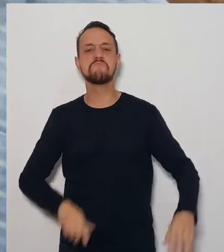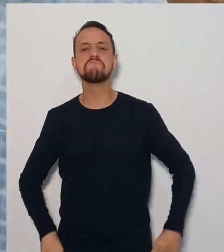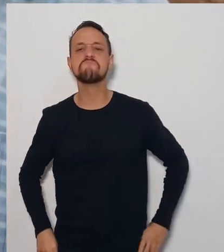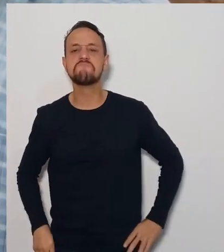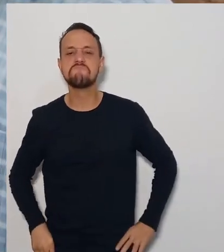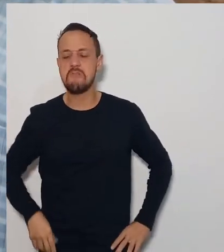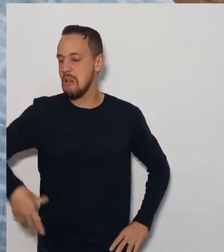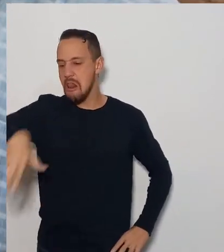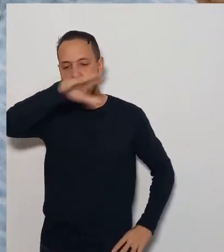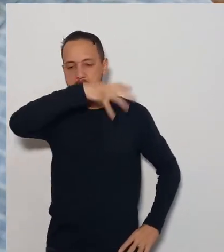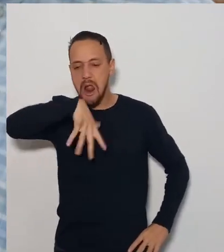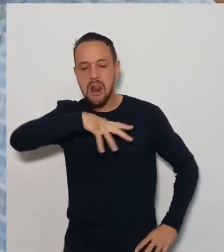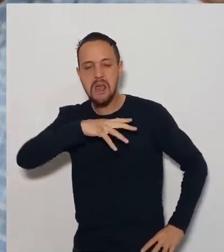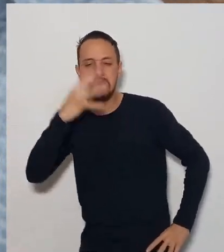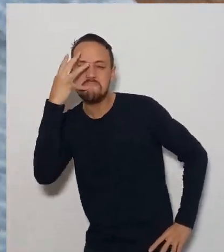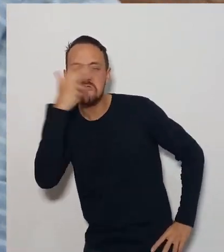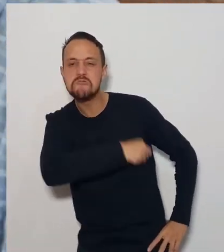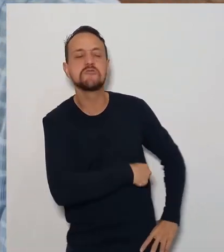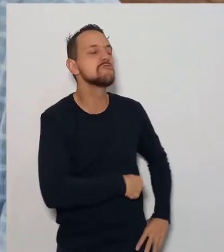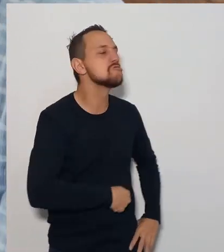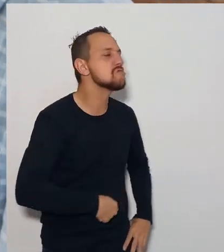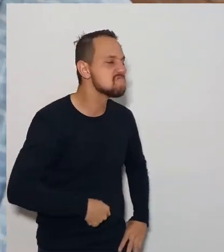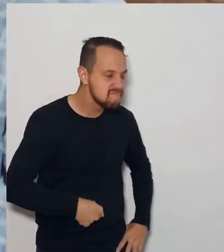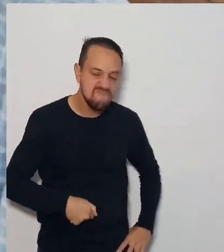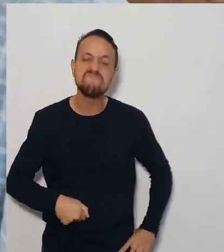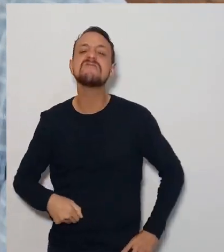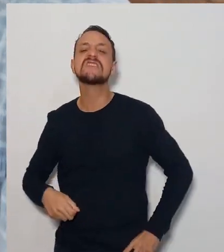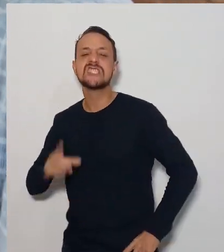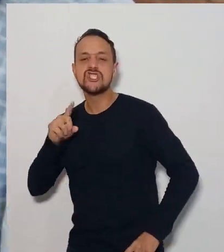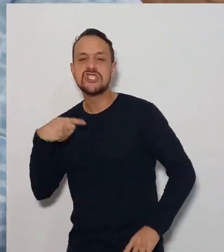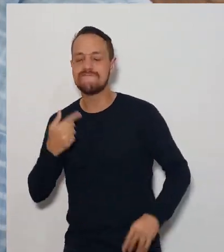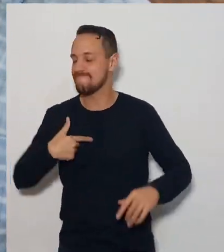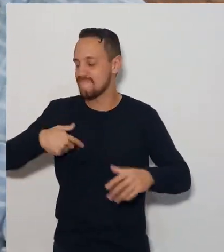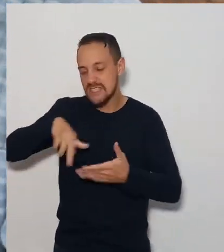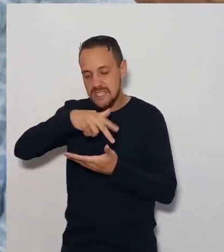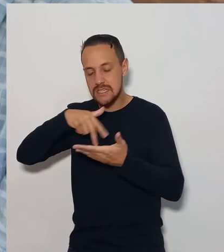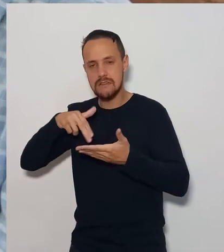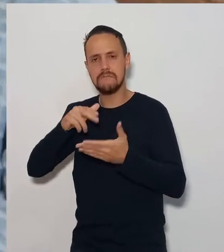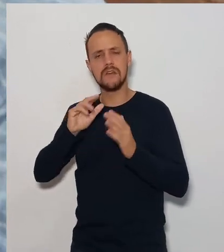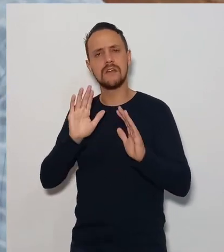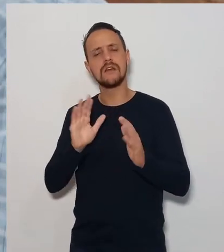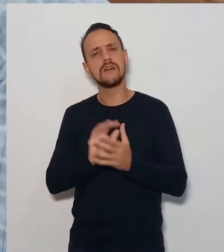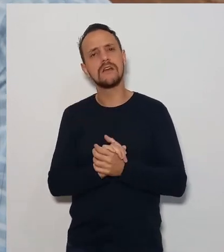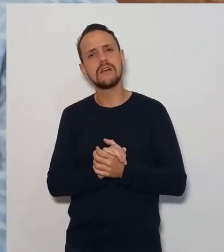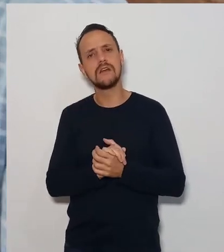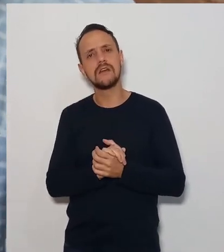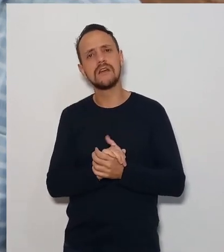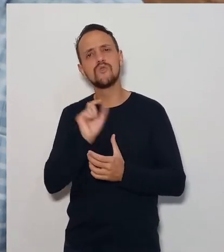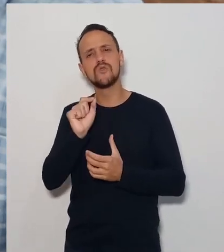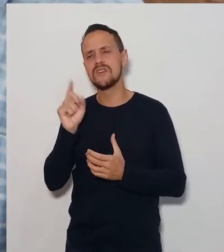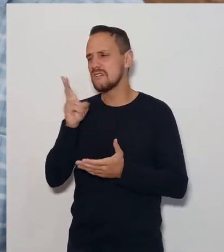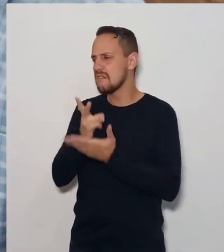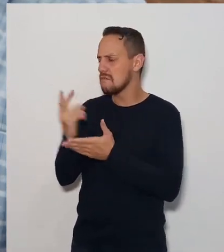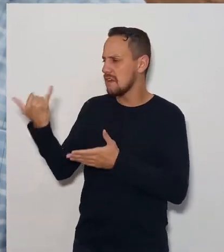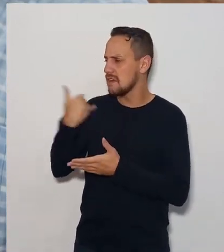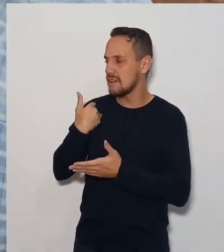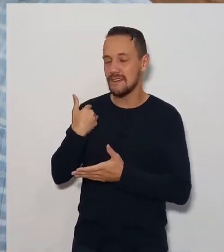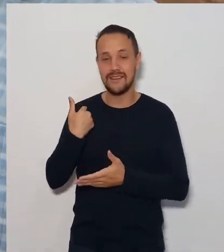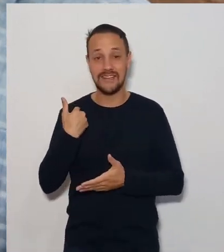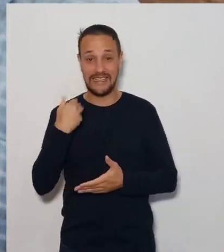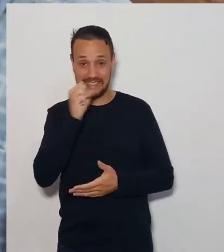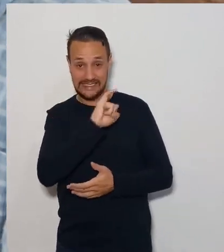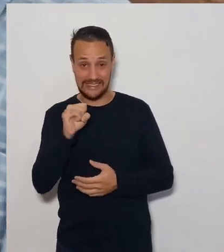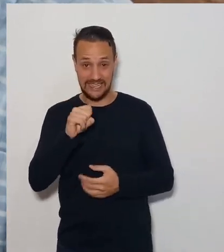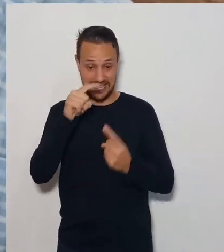Ah, boa. Que rodança, assim, quadria, né, homem? Lembra, nós dançamos. Nossa, aqui, mas eu vou falar pra você. E o que é ditado que você fala sempre pra mim, tchau?